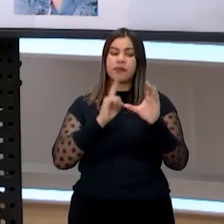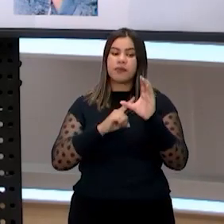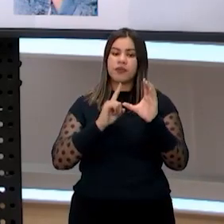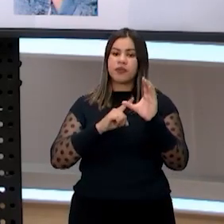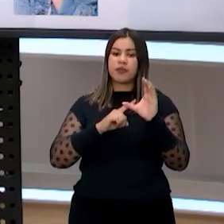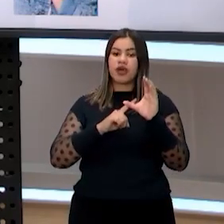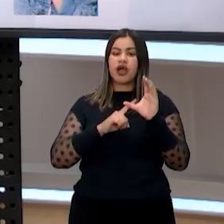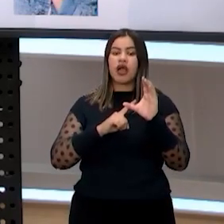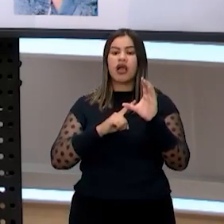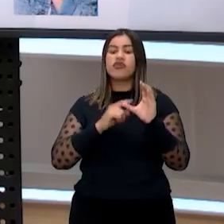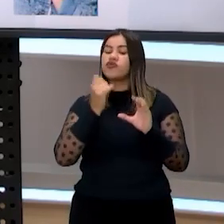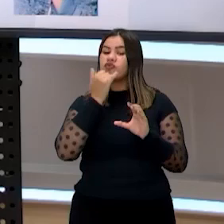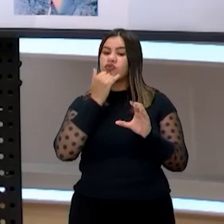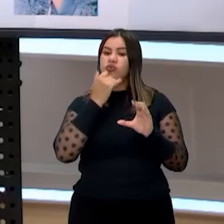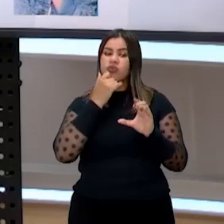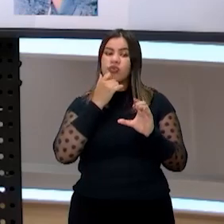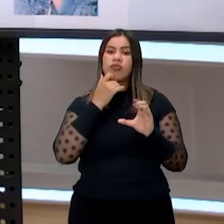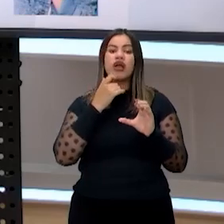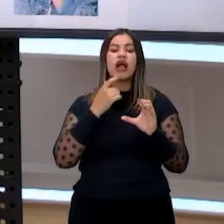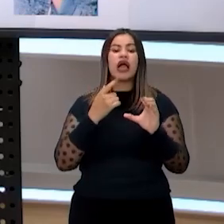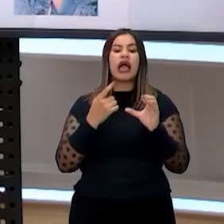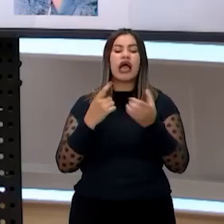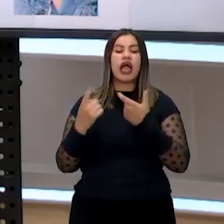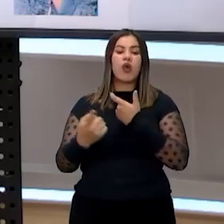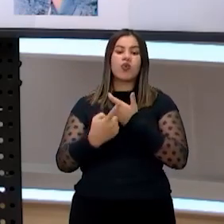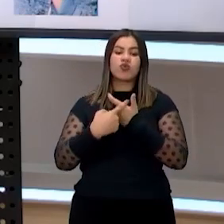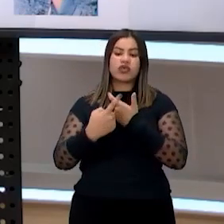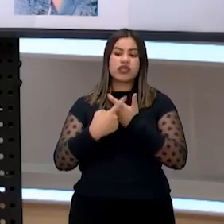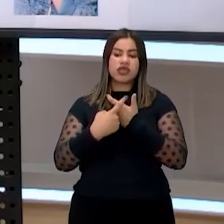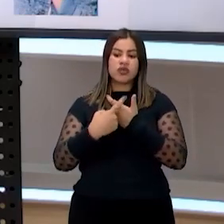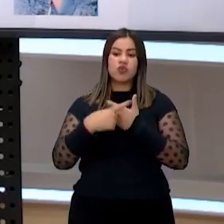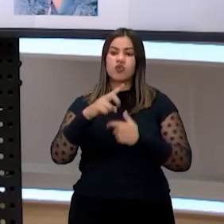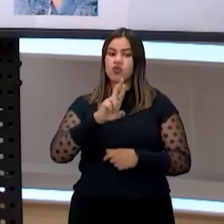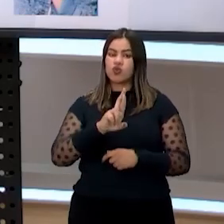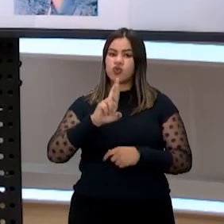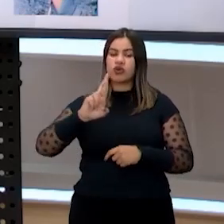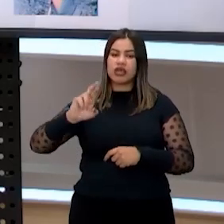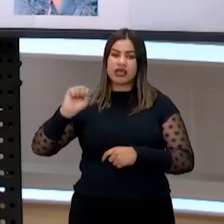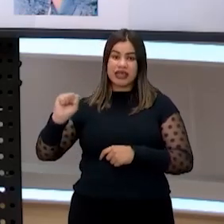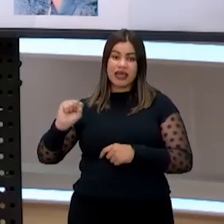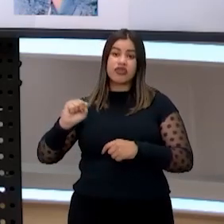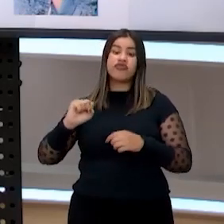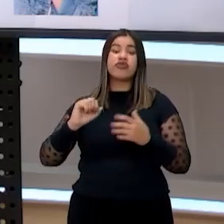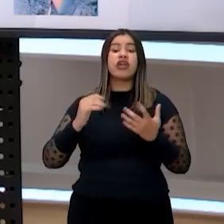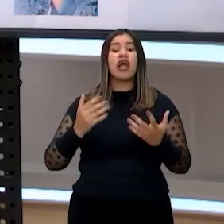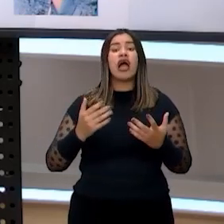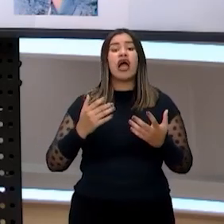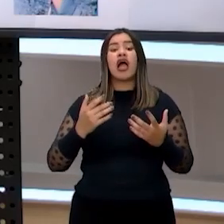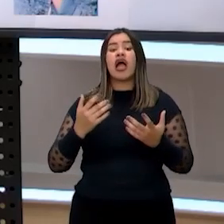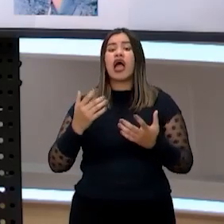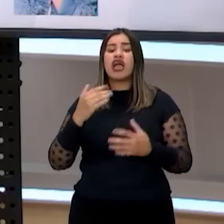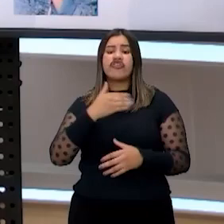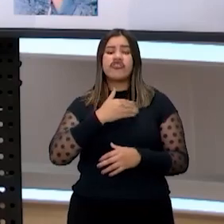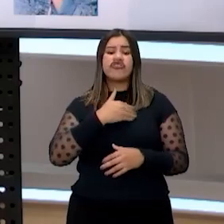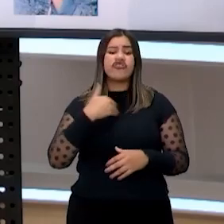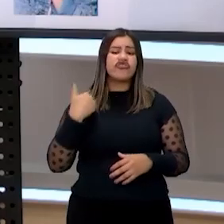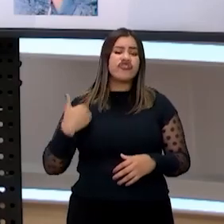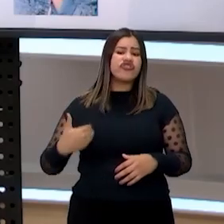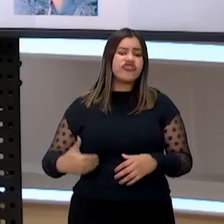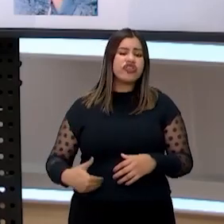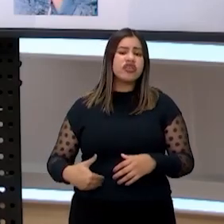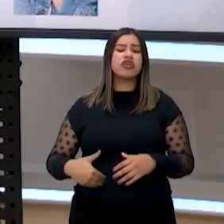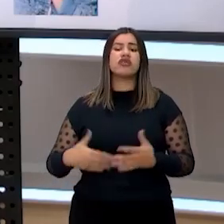atualmente, em Cuba, Coreia do Norte, será que eles adotam o modelo marxista ou é mais ou menos um puxadinho